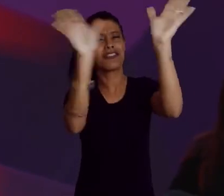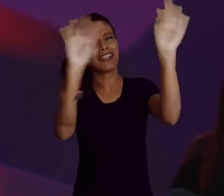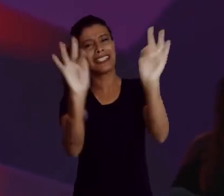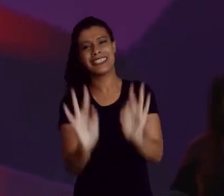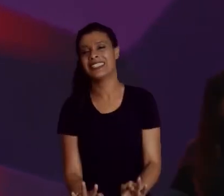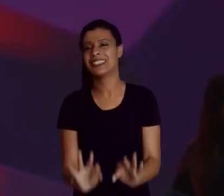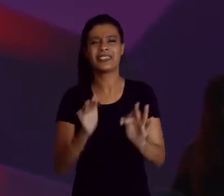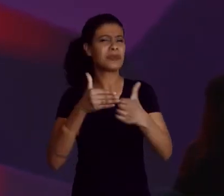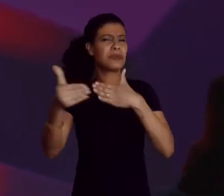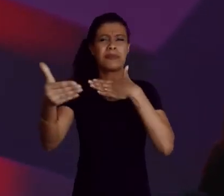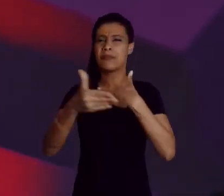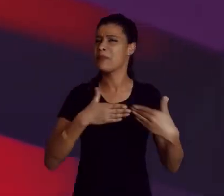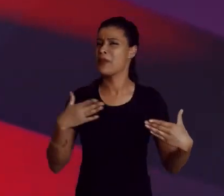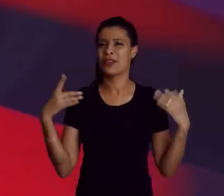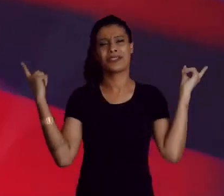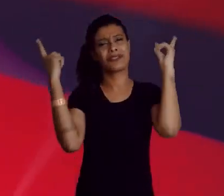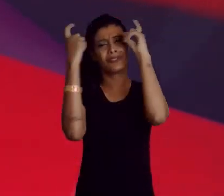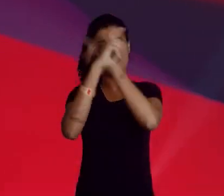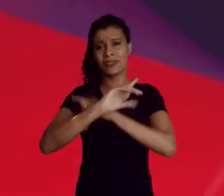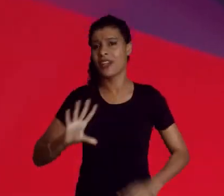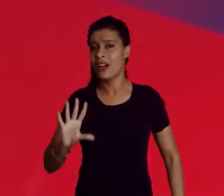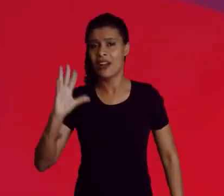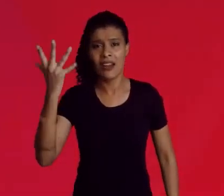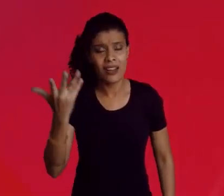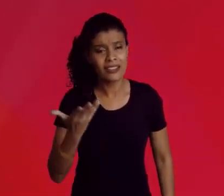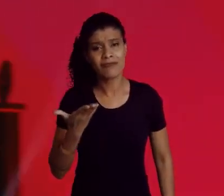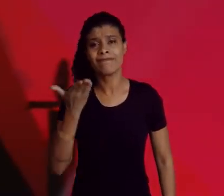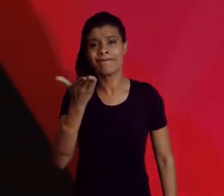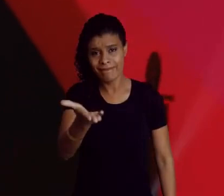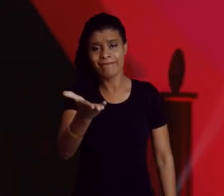Apesar de qualquer dificuldade que você tiver na sua vida.